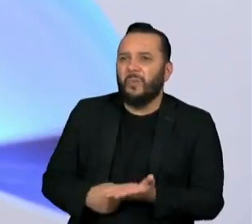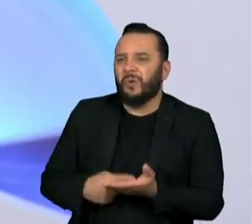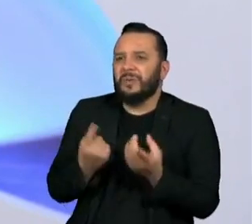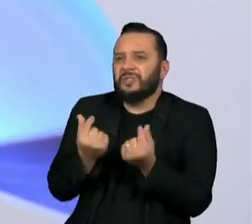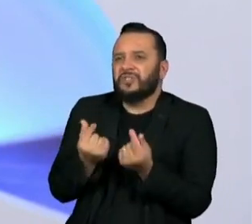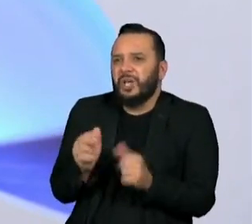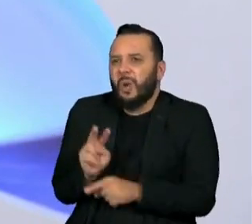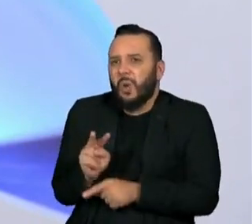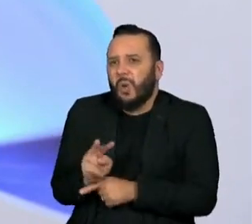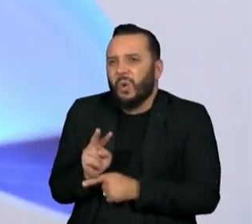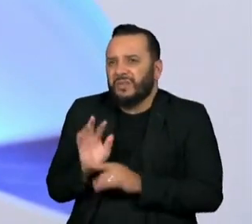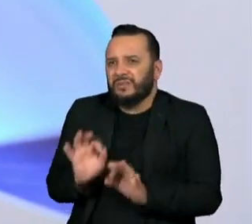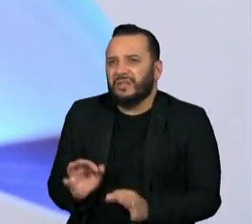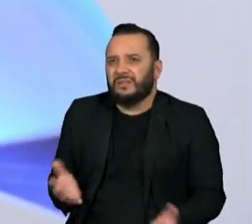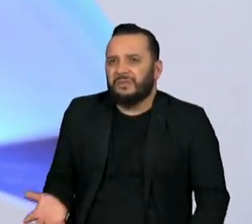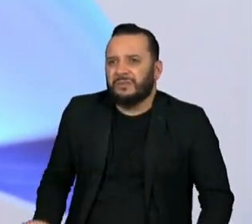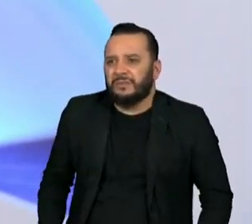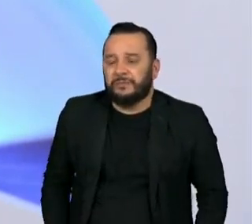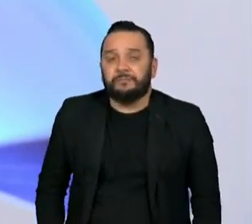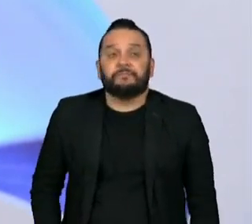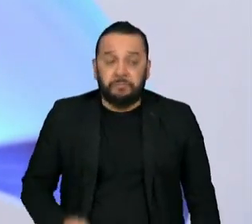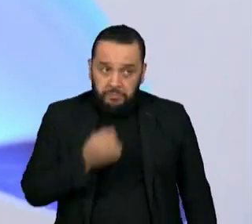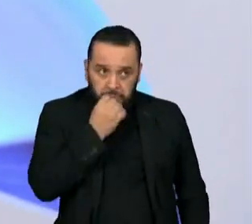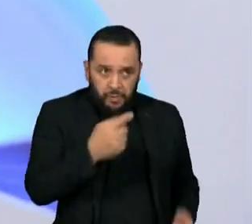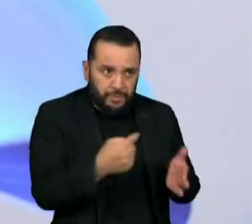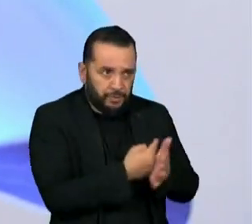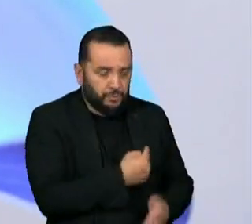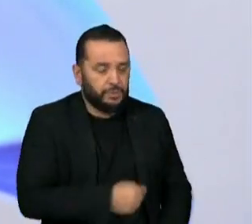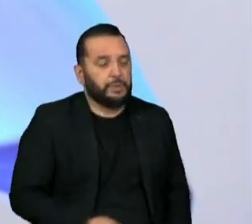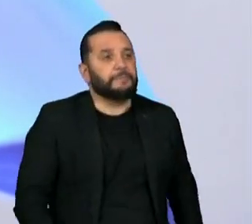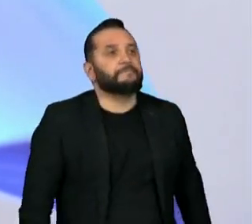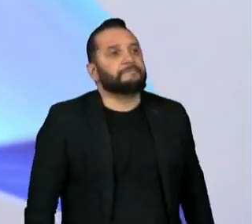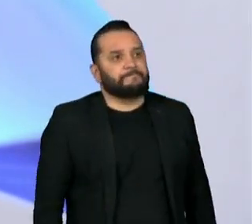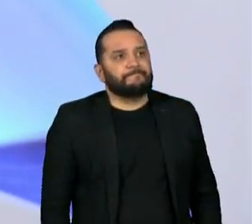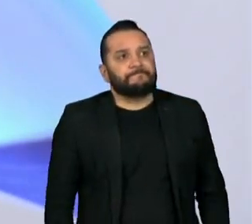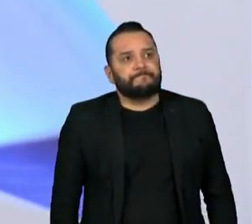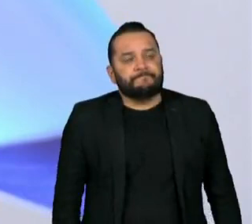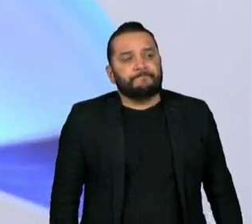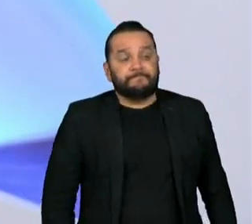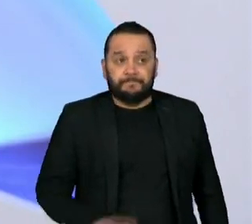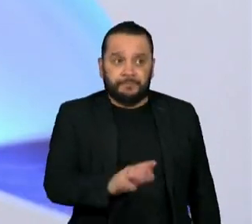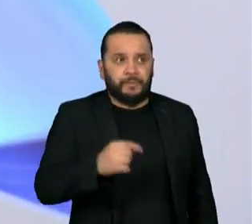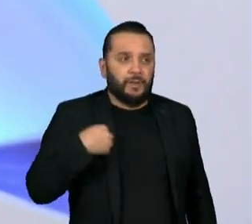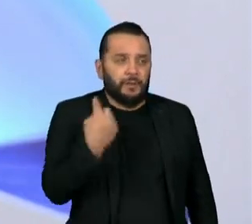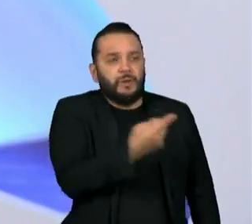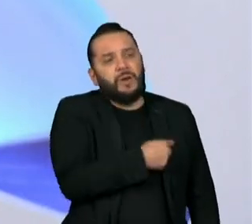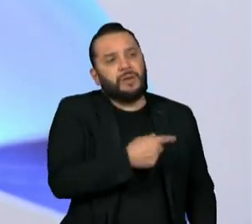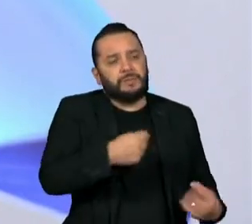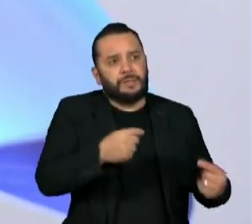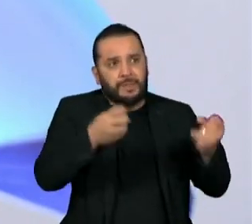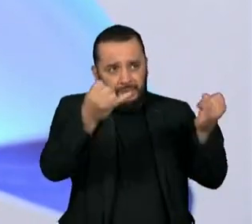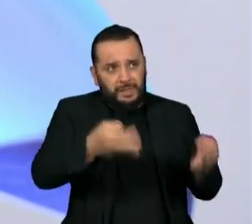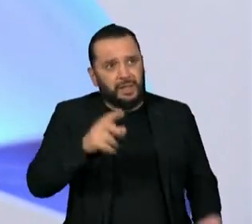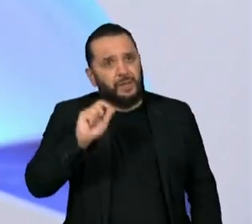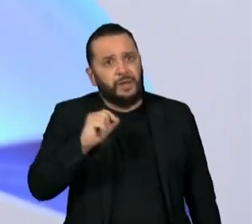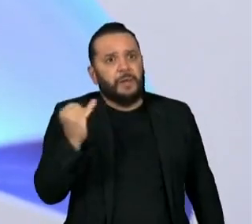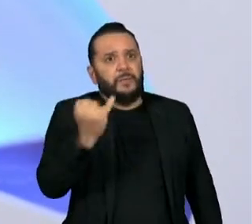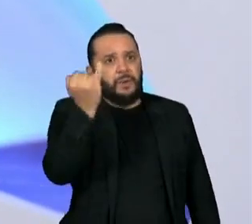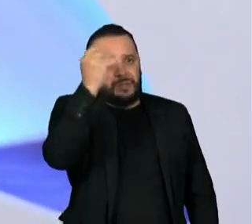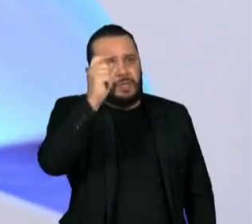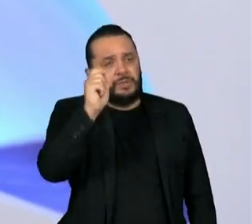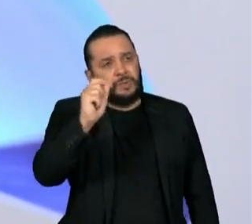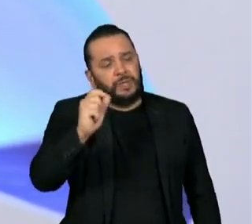eu acho que de novo nós temos que compatibilizar que é o que é importante que é assim